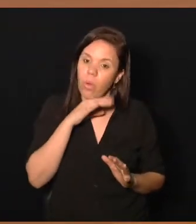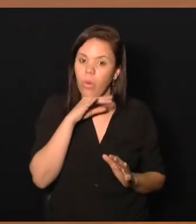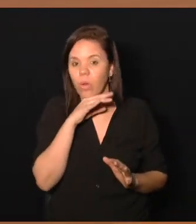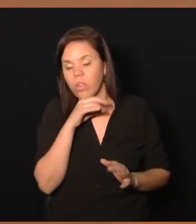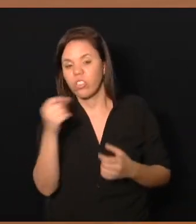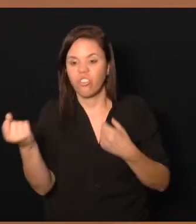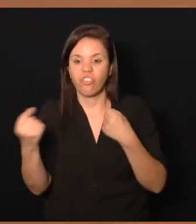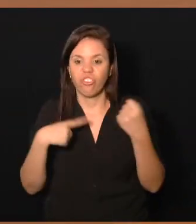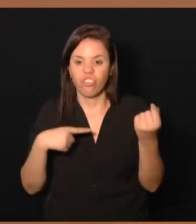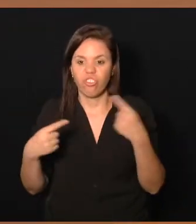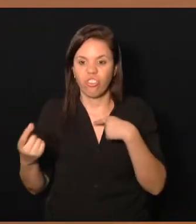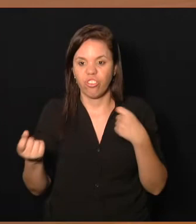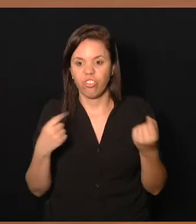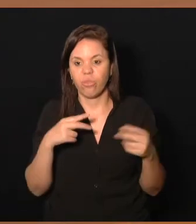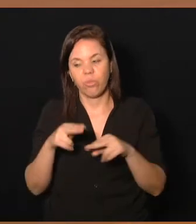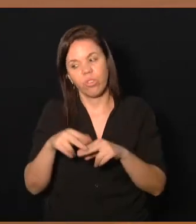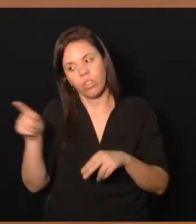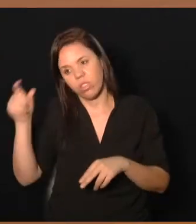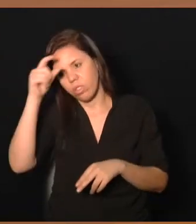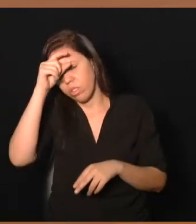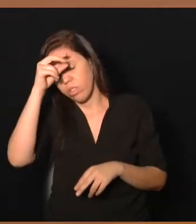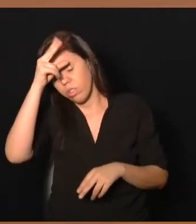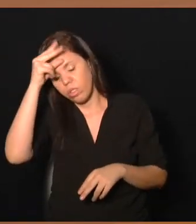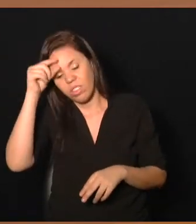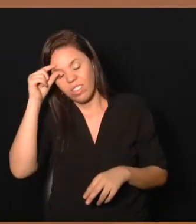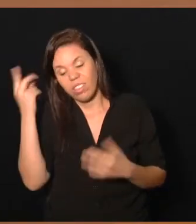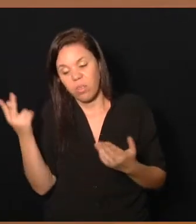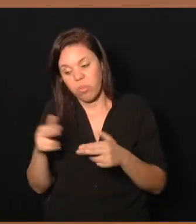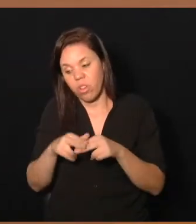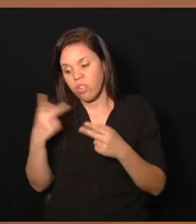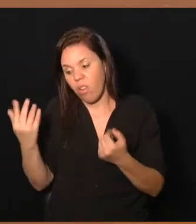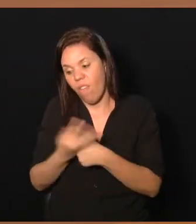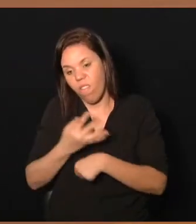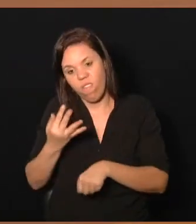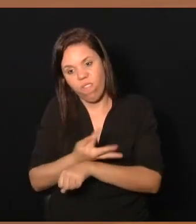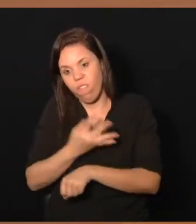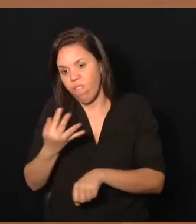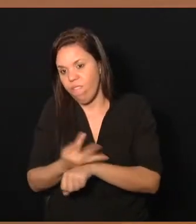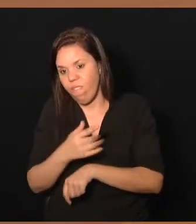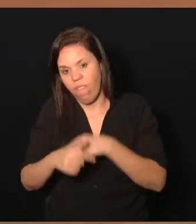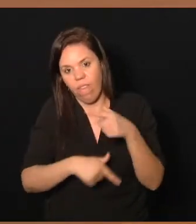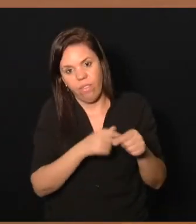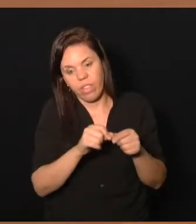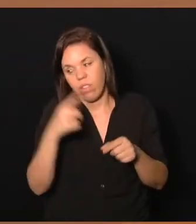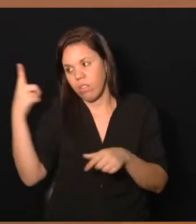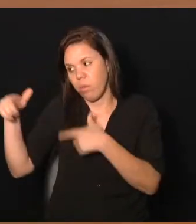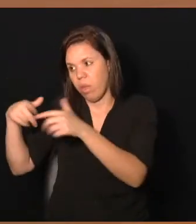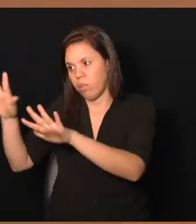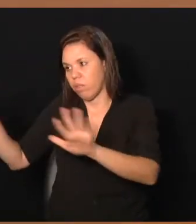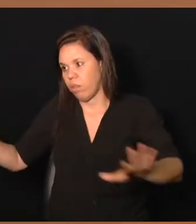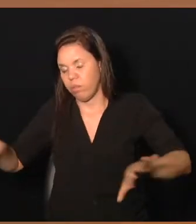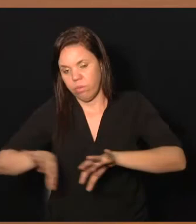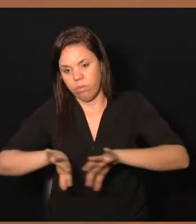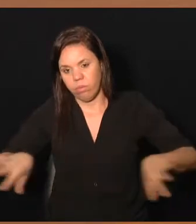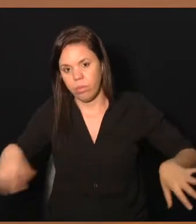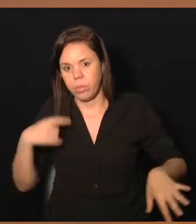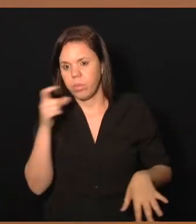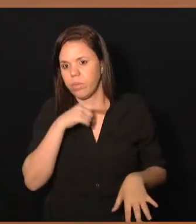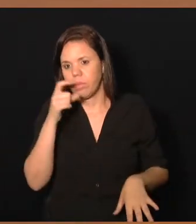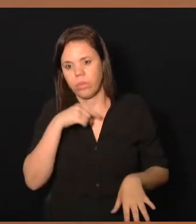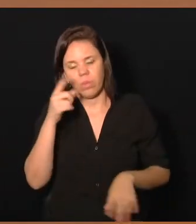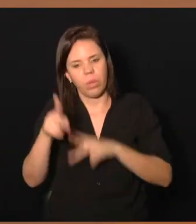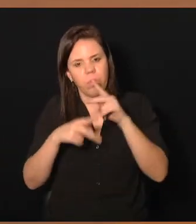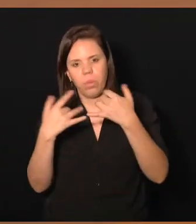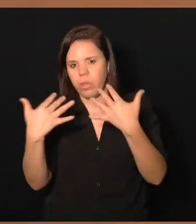xinga na rua por conta dele, eu tenho que aguentar. Vou fazer o quê? Eu faço a minha parte, ele que faça dele. Mas mentir para a